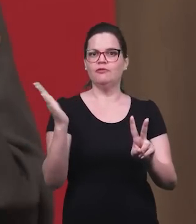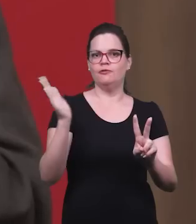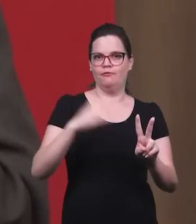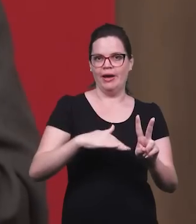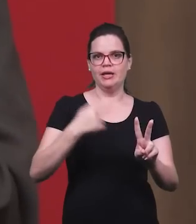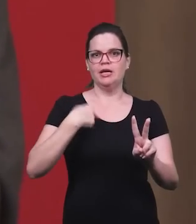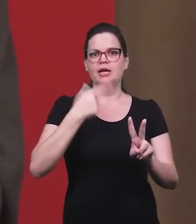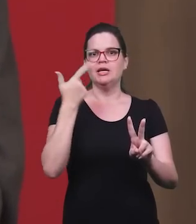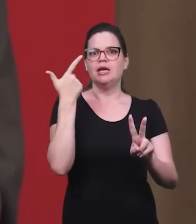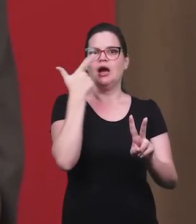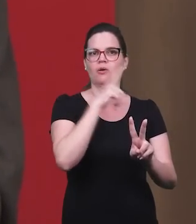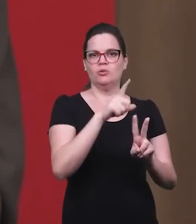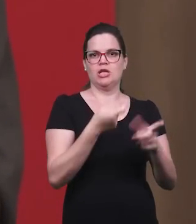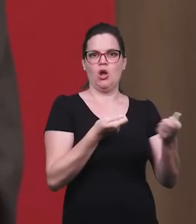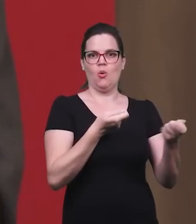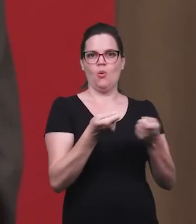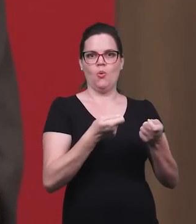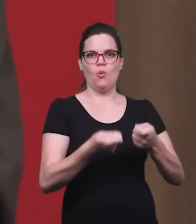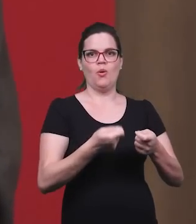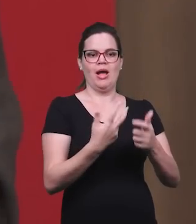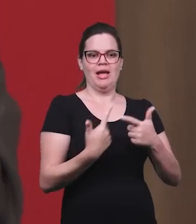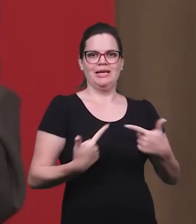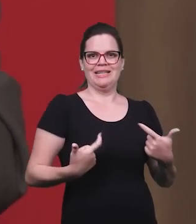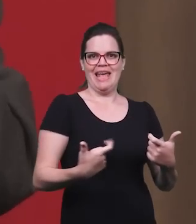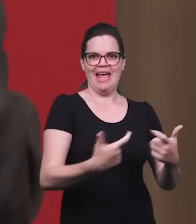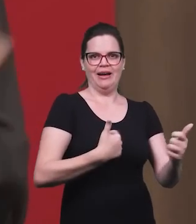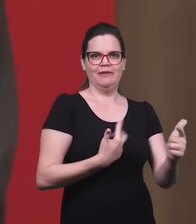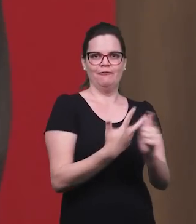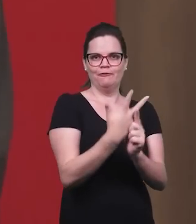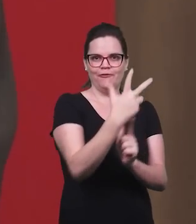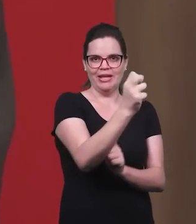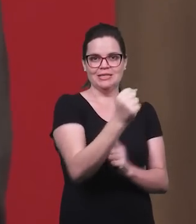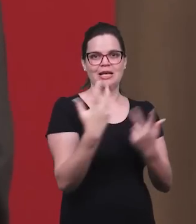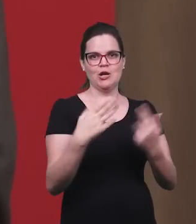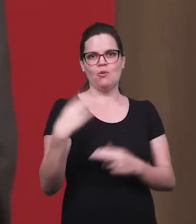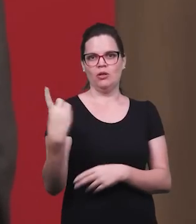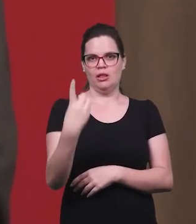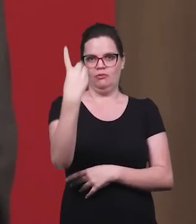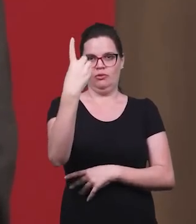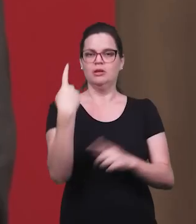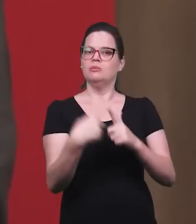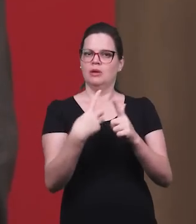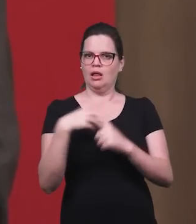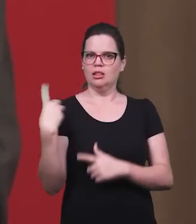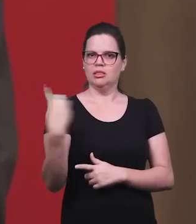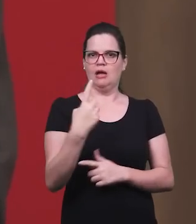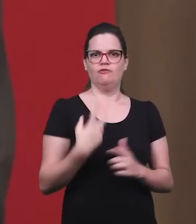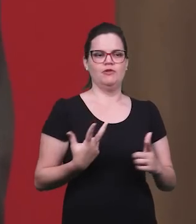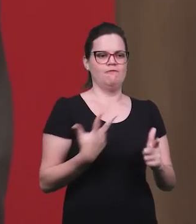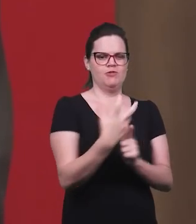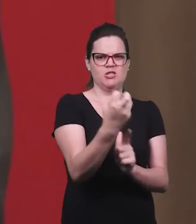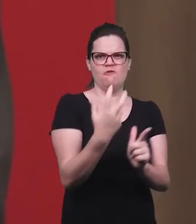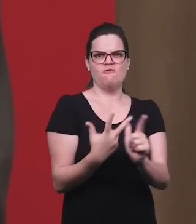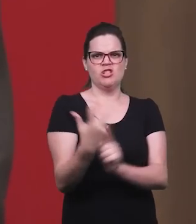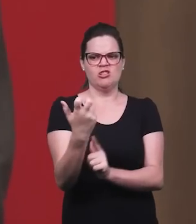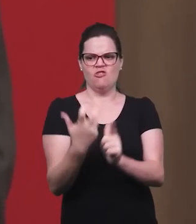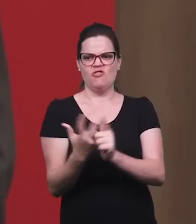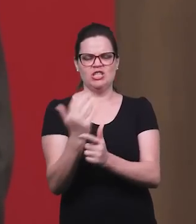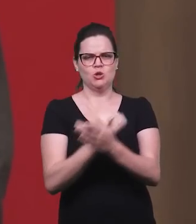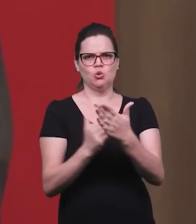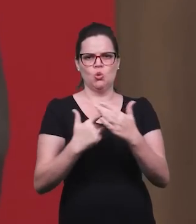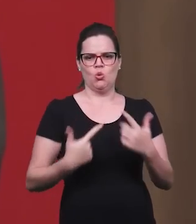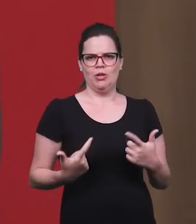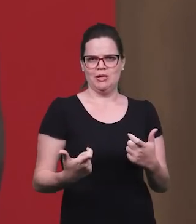as terras como Davi conquistou. Davi conquistou todas as terras de Israel. E não somente